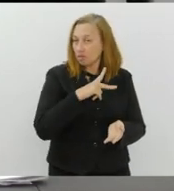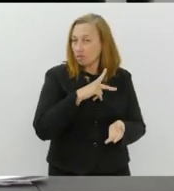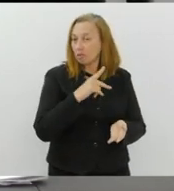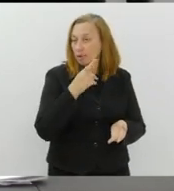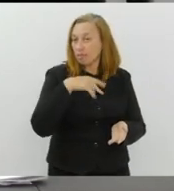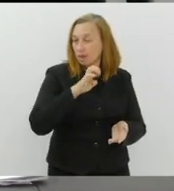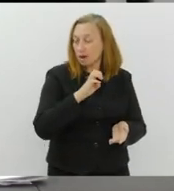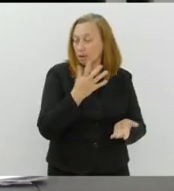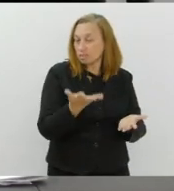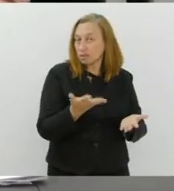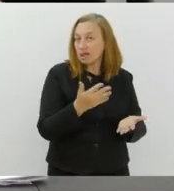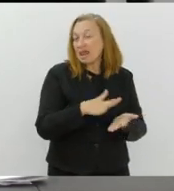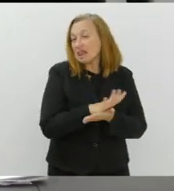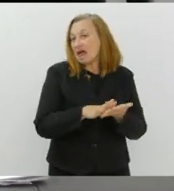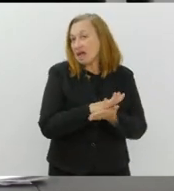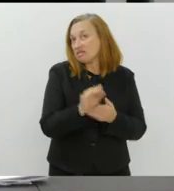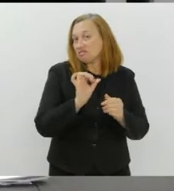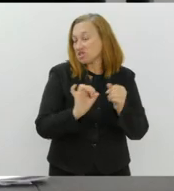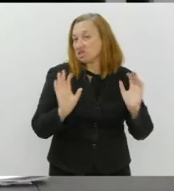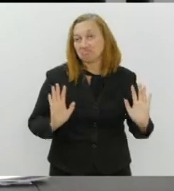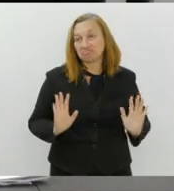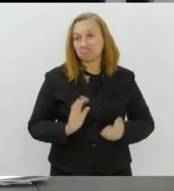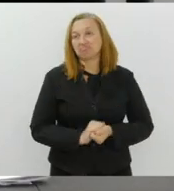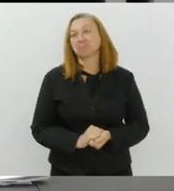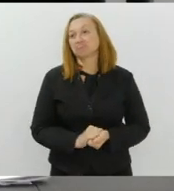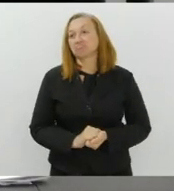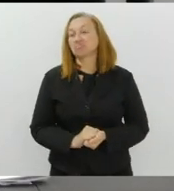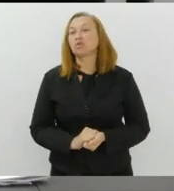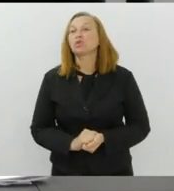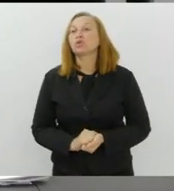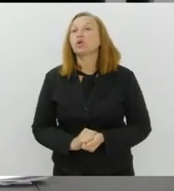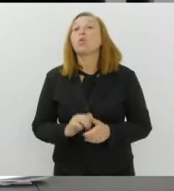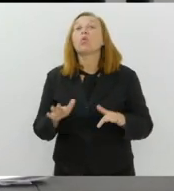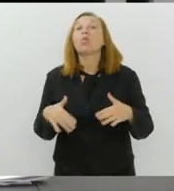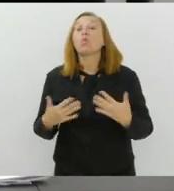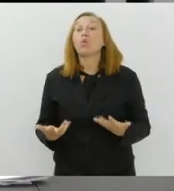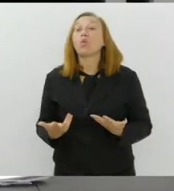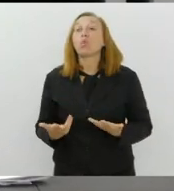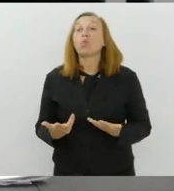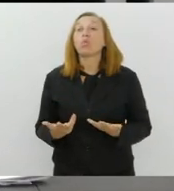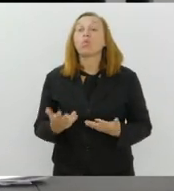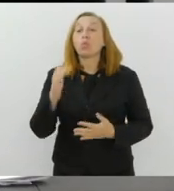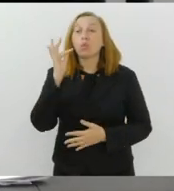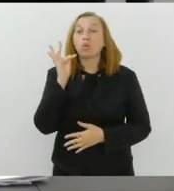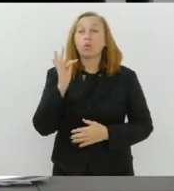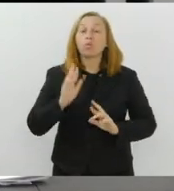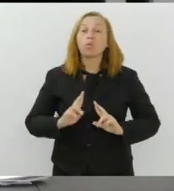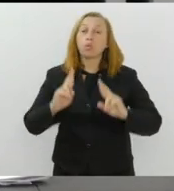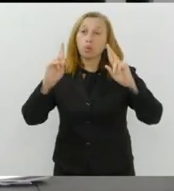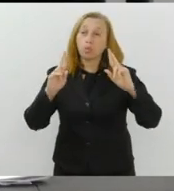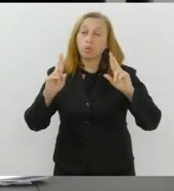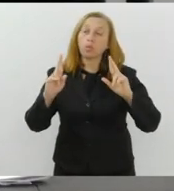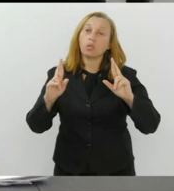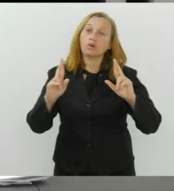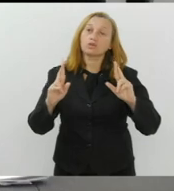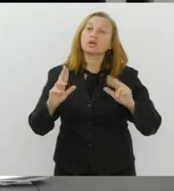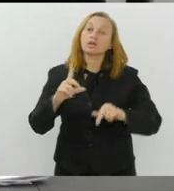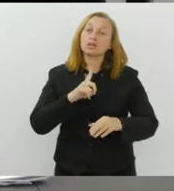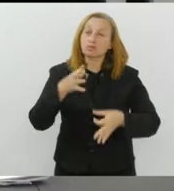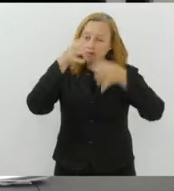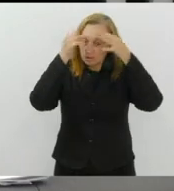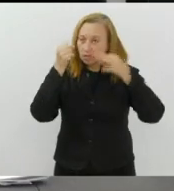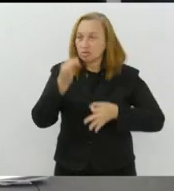que nada está sendo feito. Qual é o sinal de esperança que podemos dar, tendo o Tribunal de